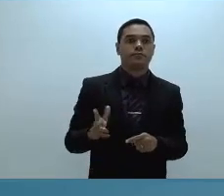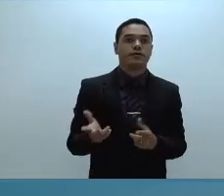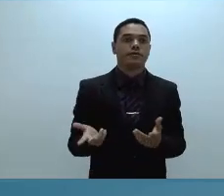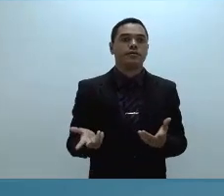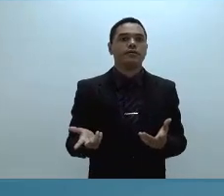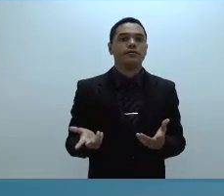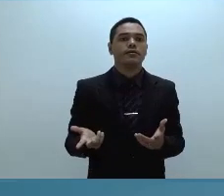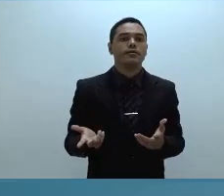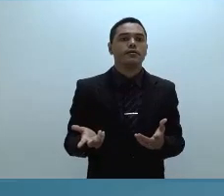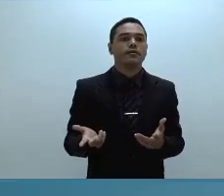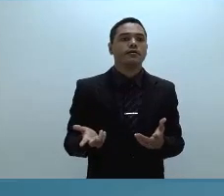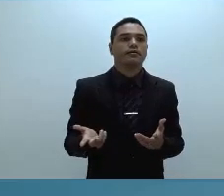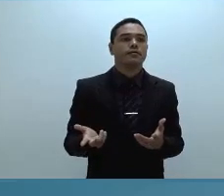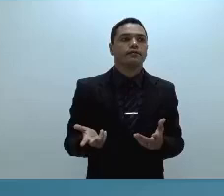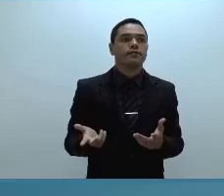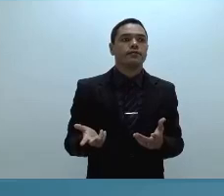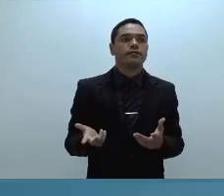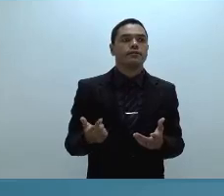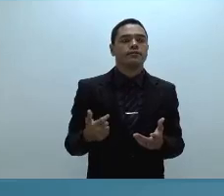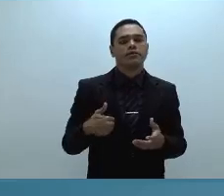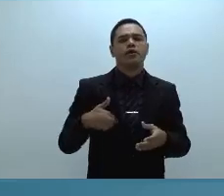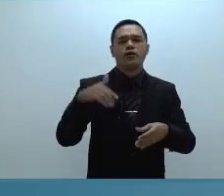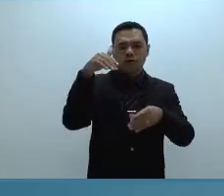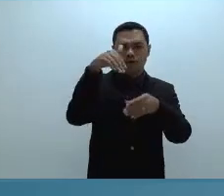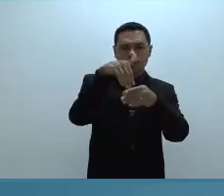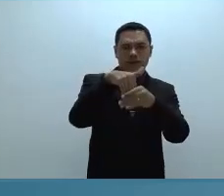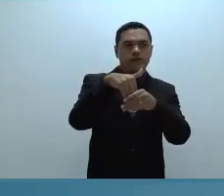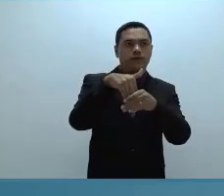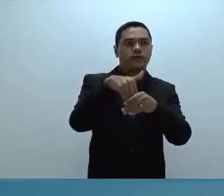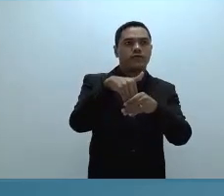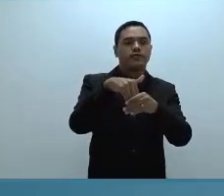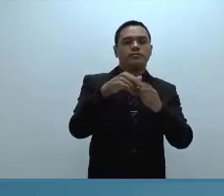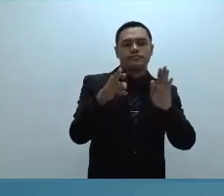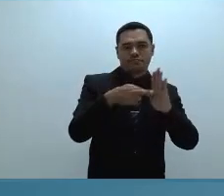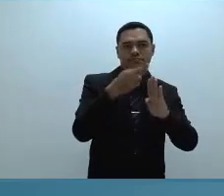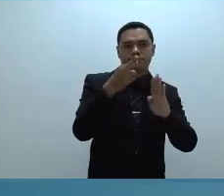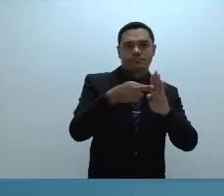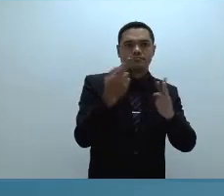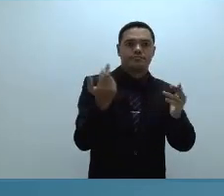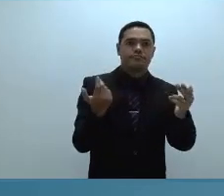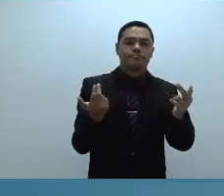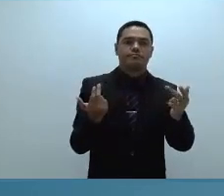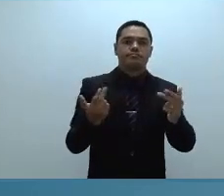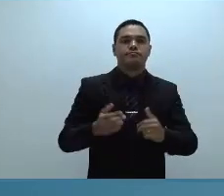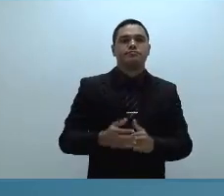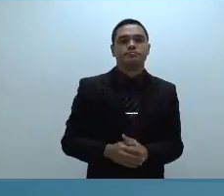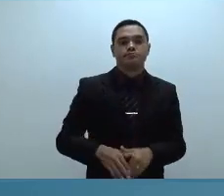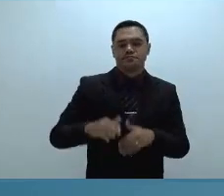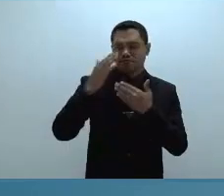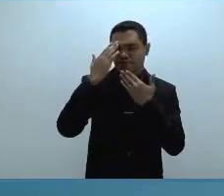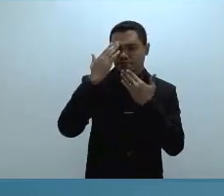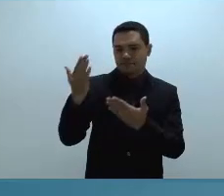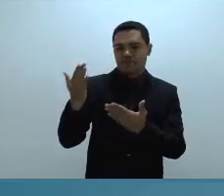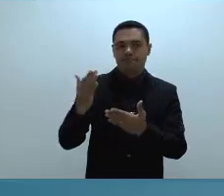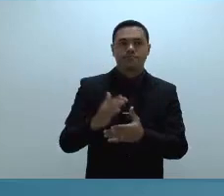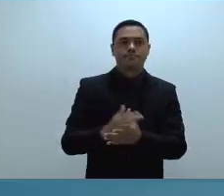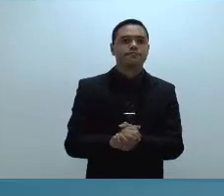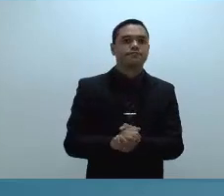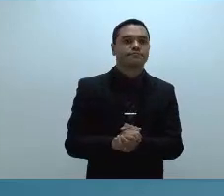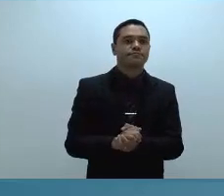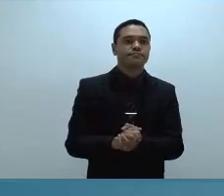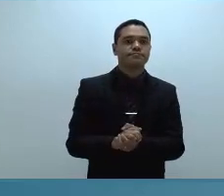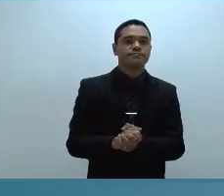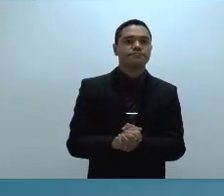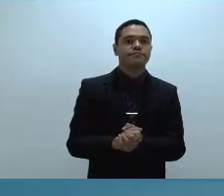acompanhando com toda a defesa da vossa excelência, acompanhando o voto fiscal. Obrigado, senhor presidente. Obrigado,